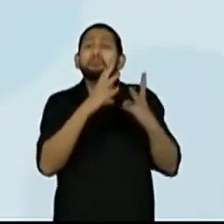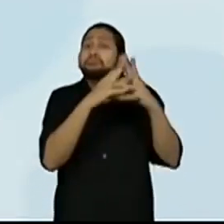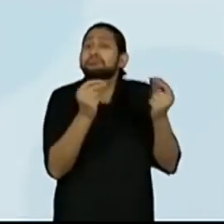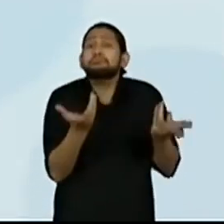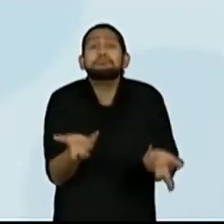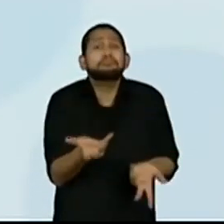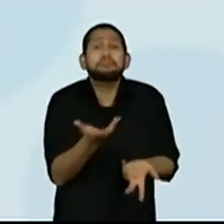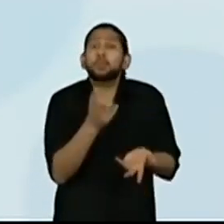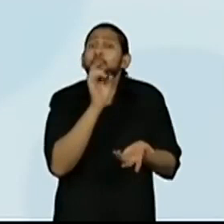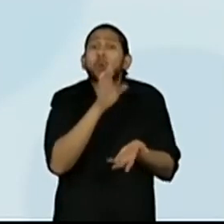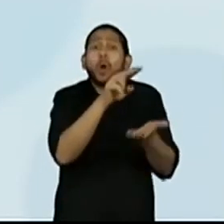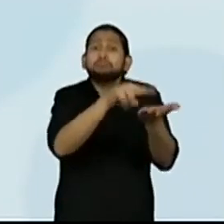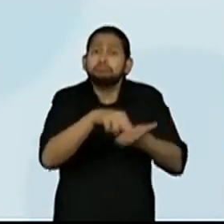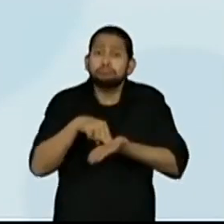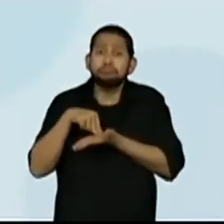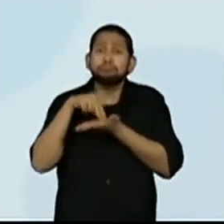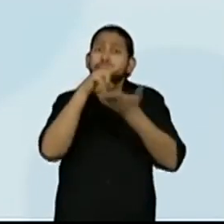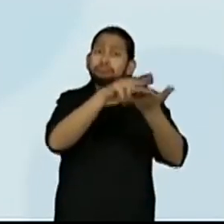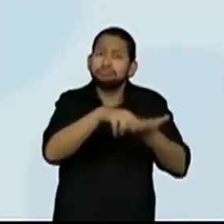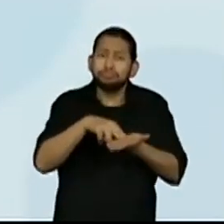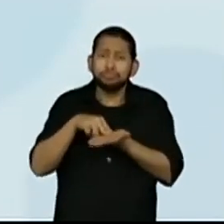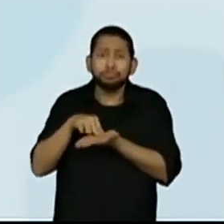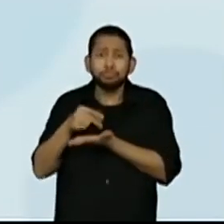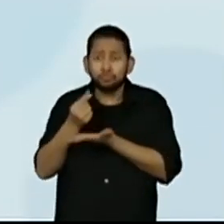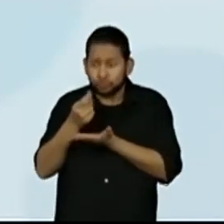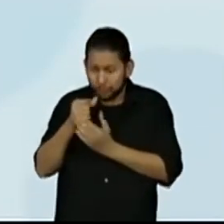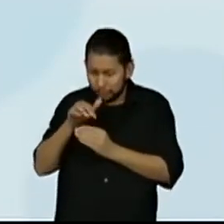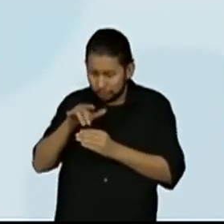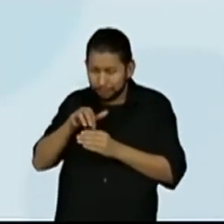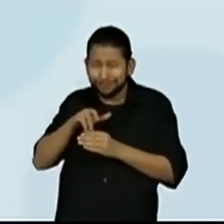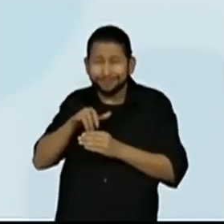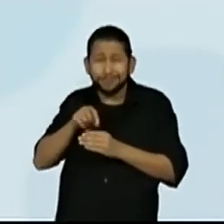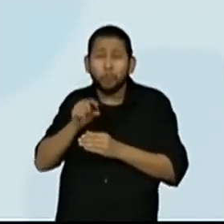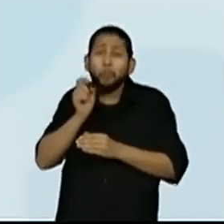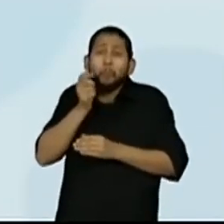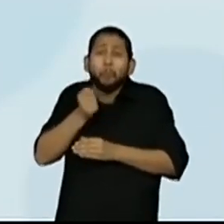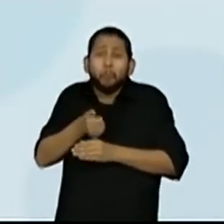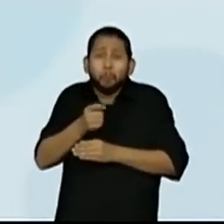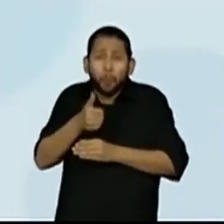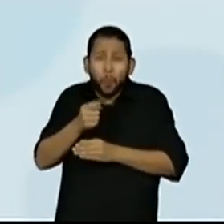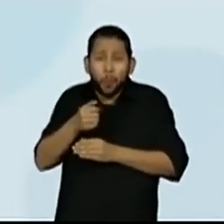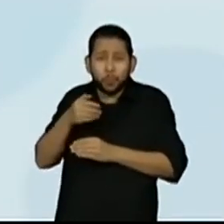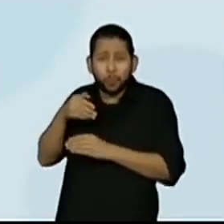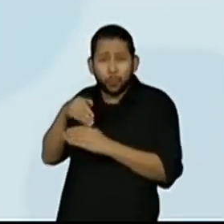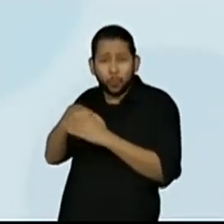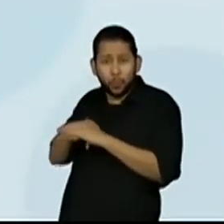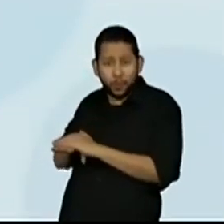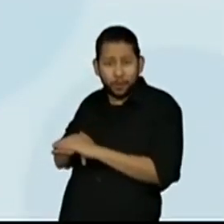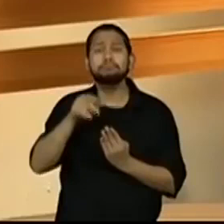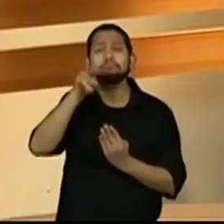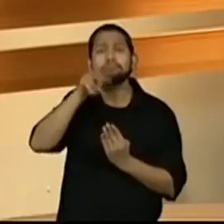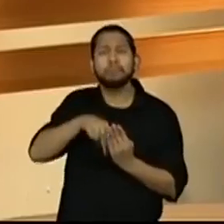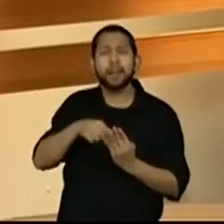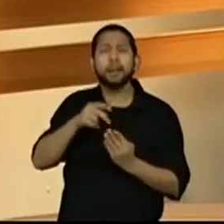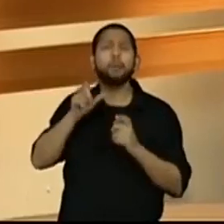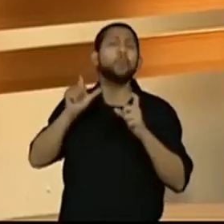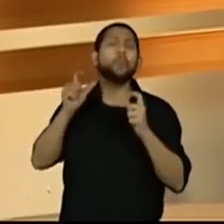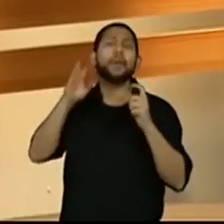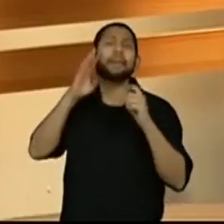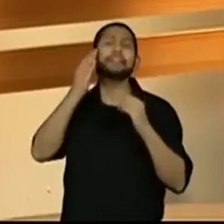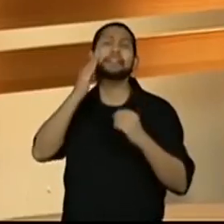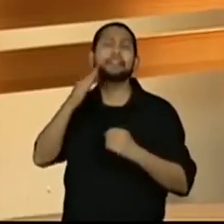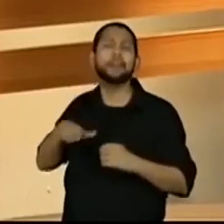apareceu. O dinheiro é tão sabido que quis ficar escondido nos cofres dos potentados, sem